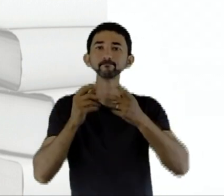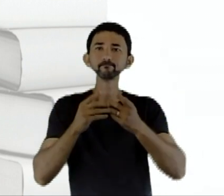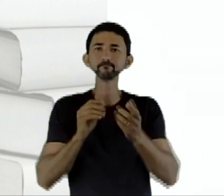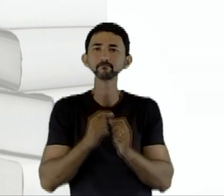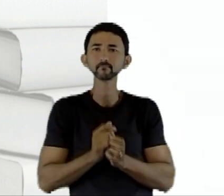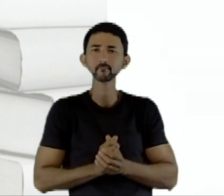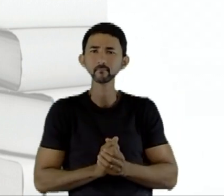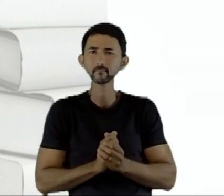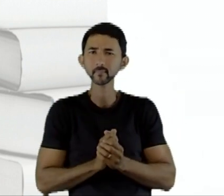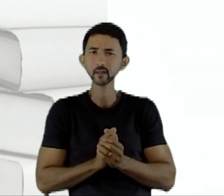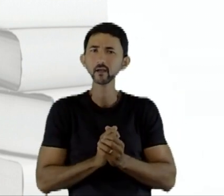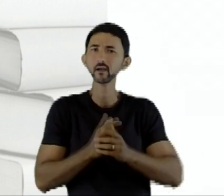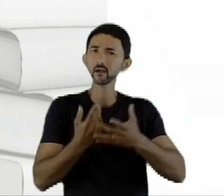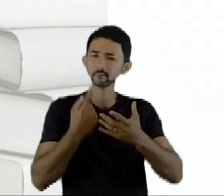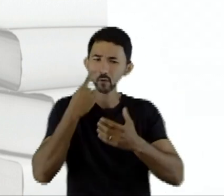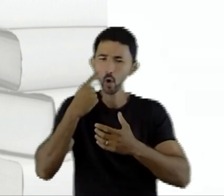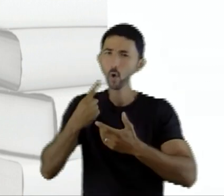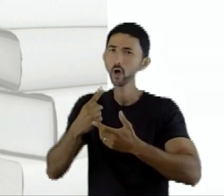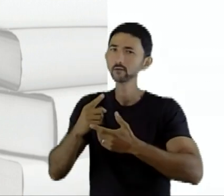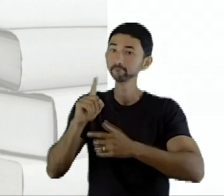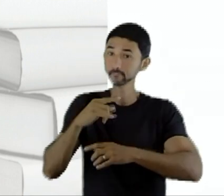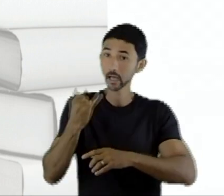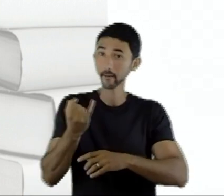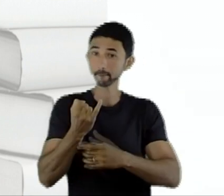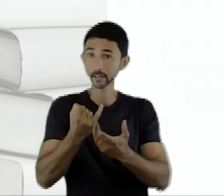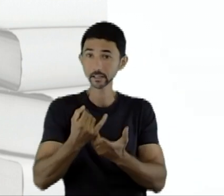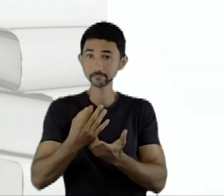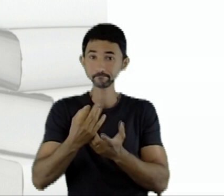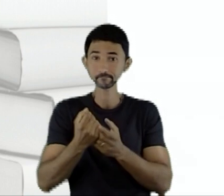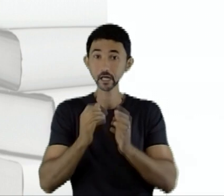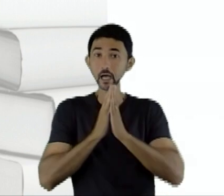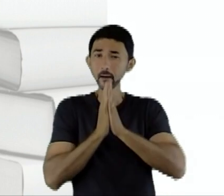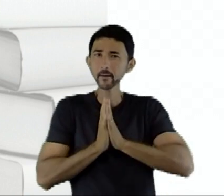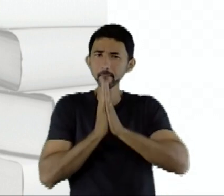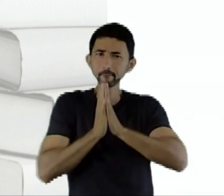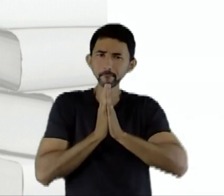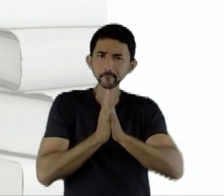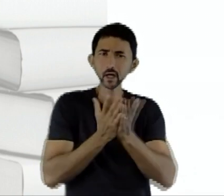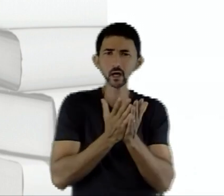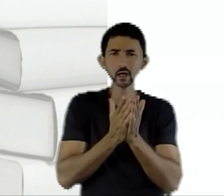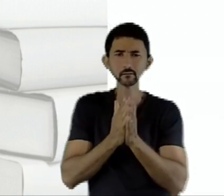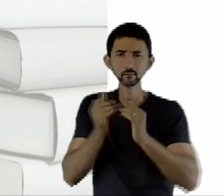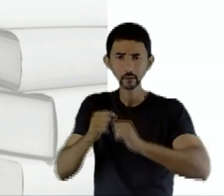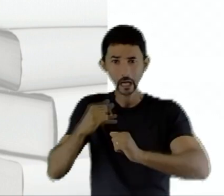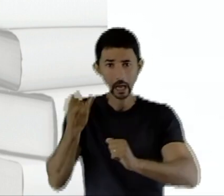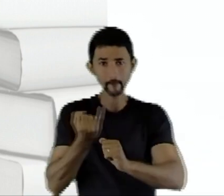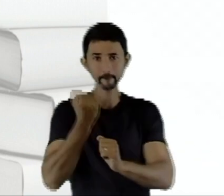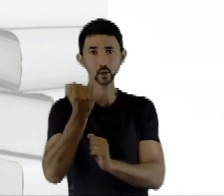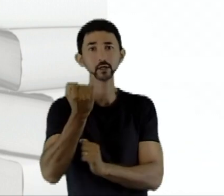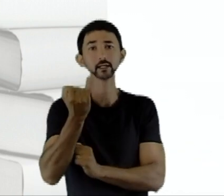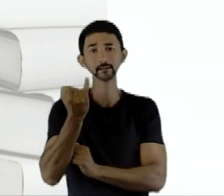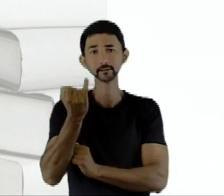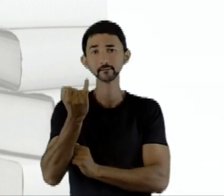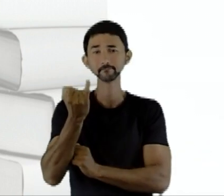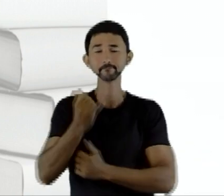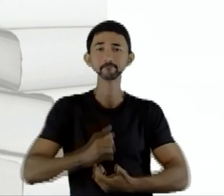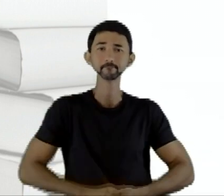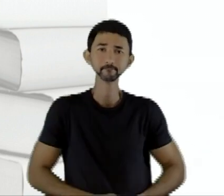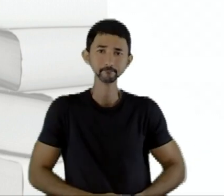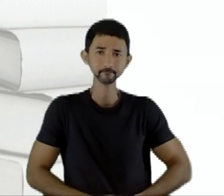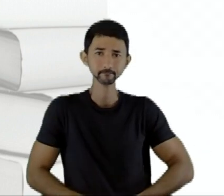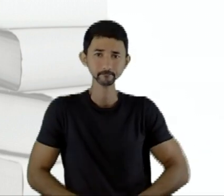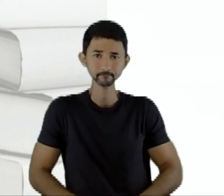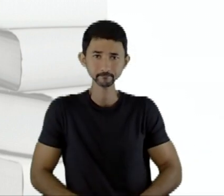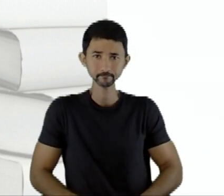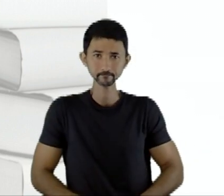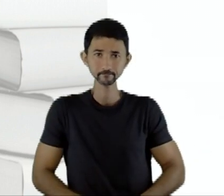tenho uma certa tendência a dizer a espiritualidade, ela pode ser importante para alguma coisa. Diz